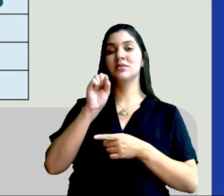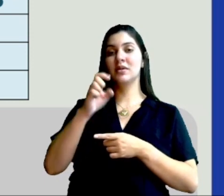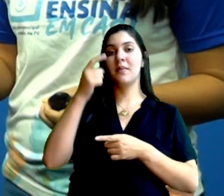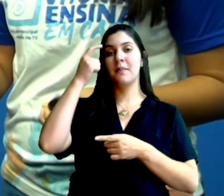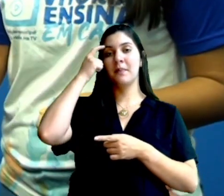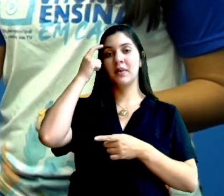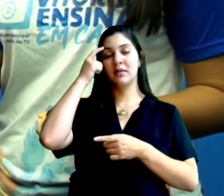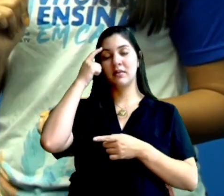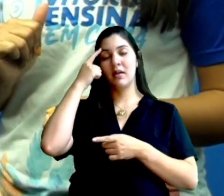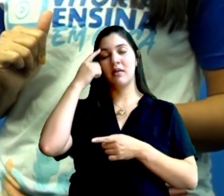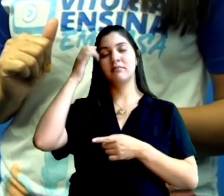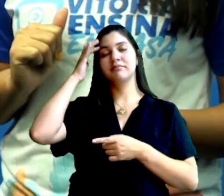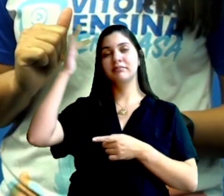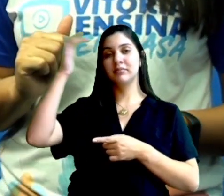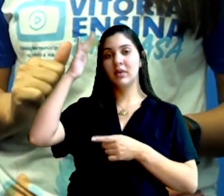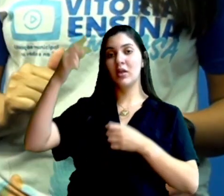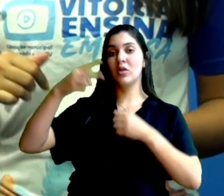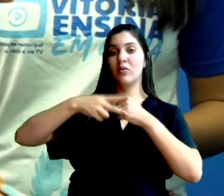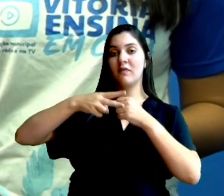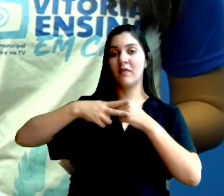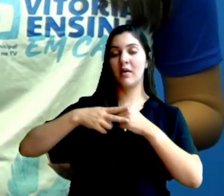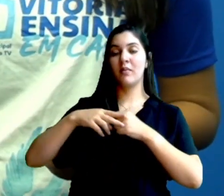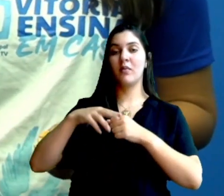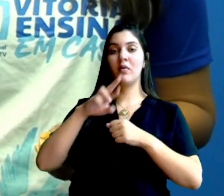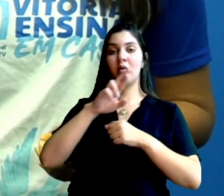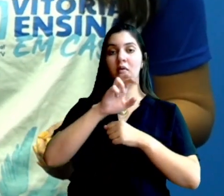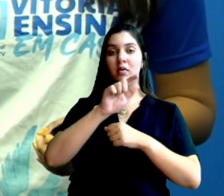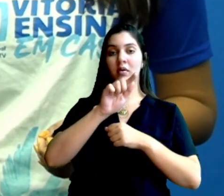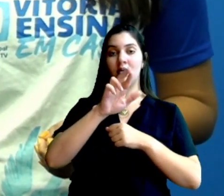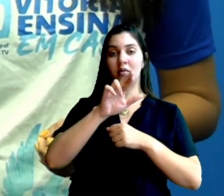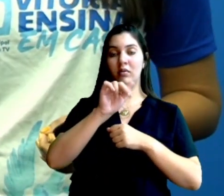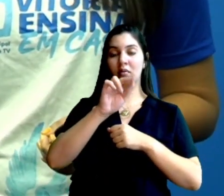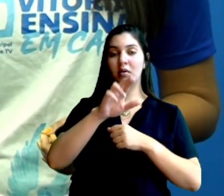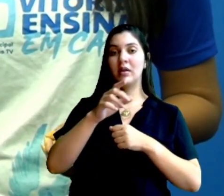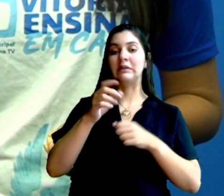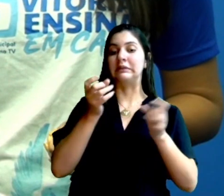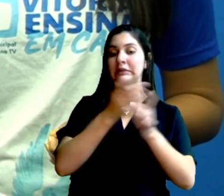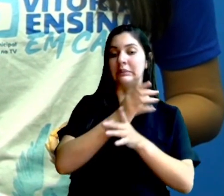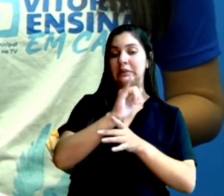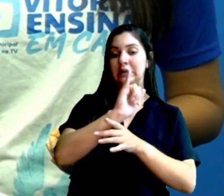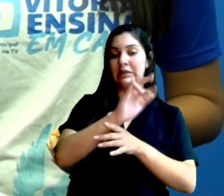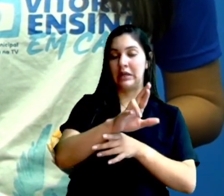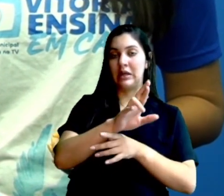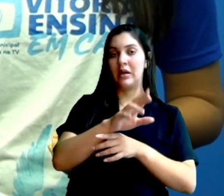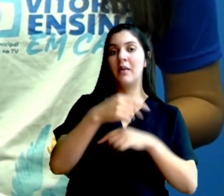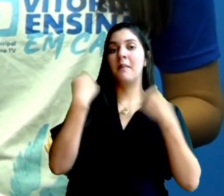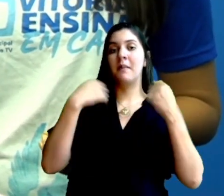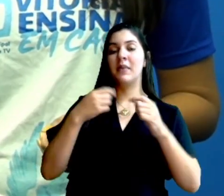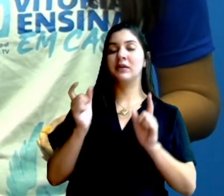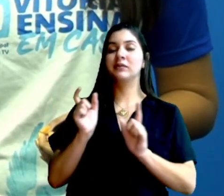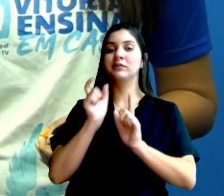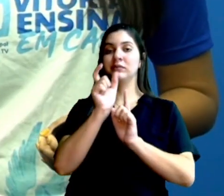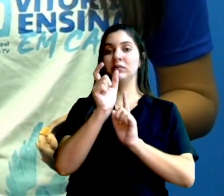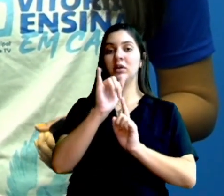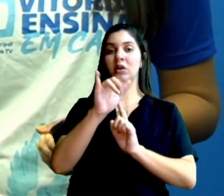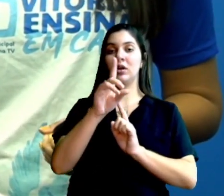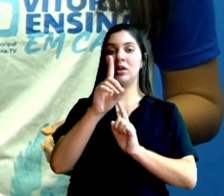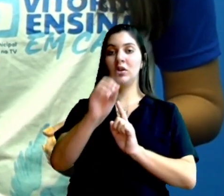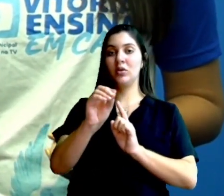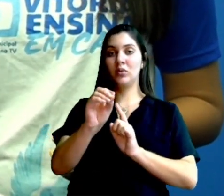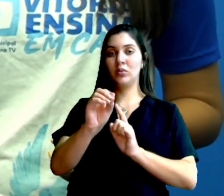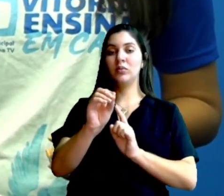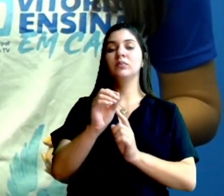no raciocínio de um verbo regular, ele não termina em IR, então a gente teria que acrescentar ido.